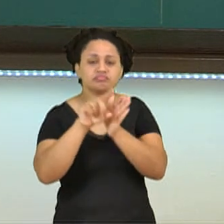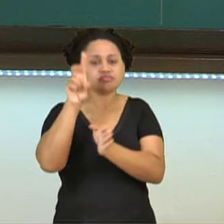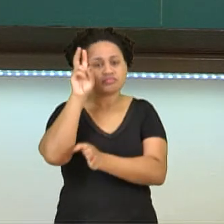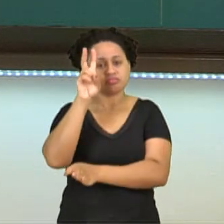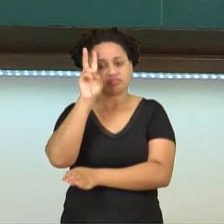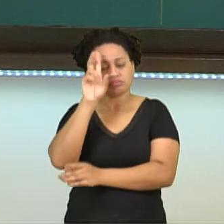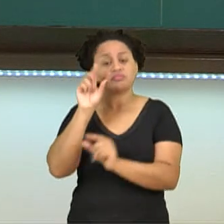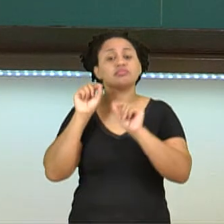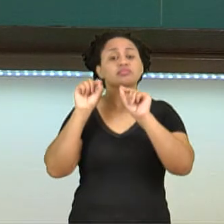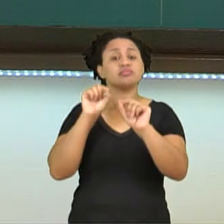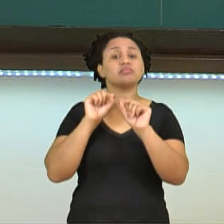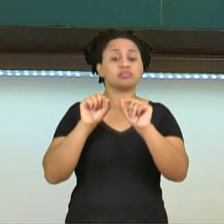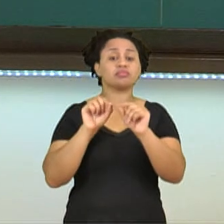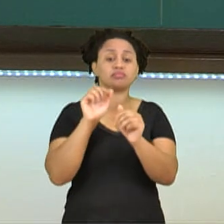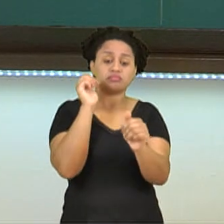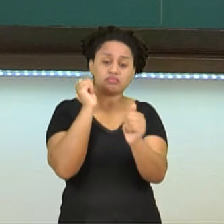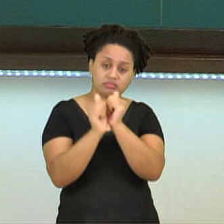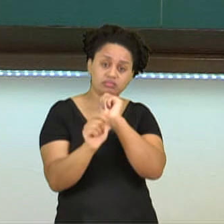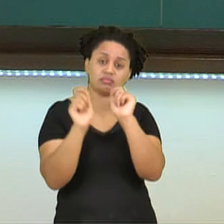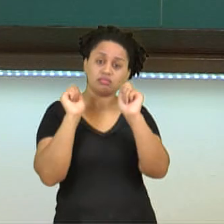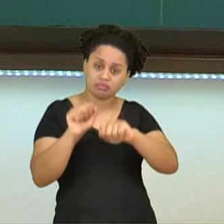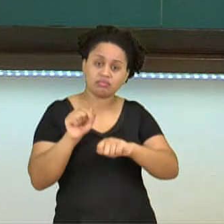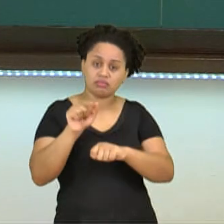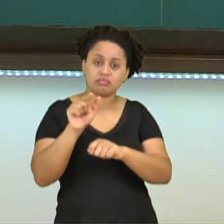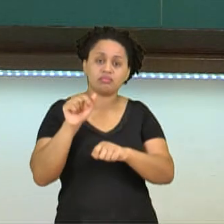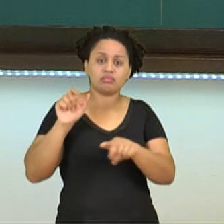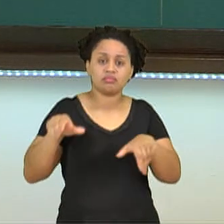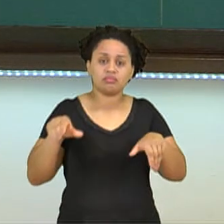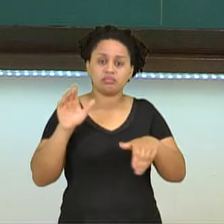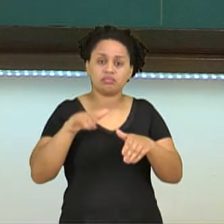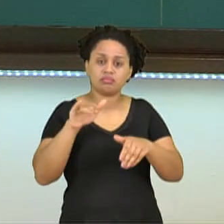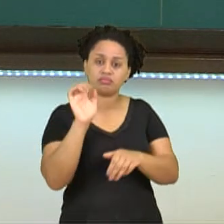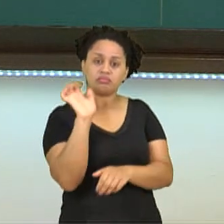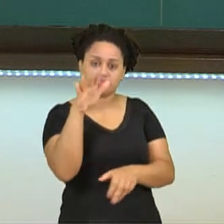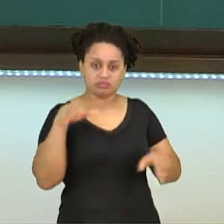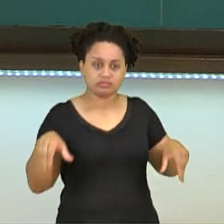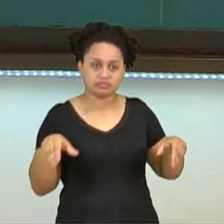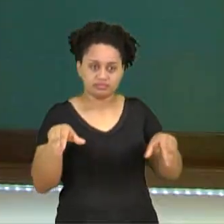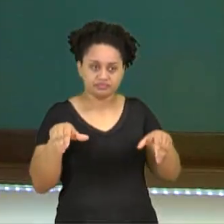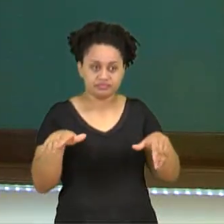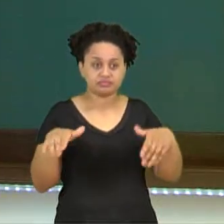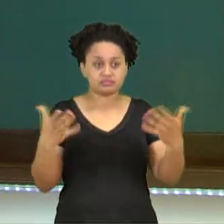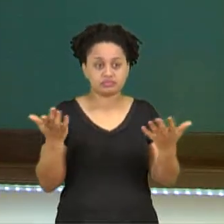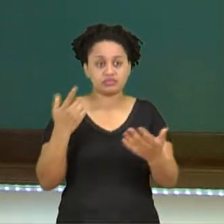Lembraram quem são os atletas? Vamos lá para a resposta?